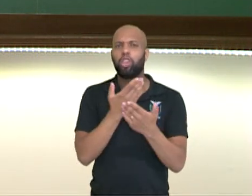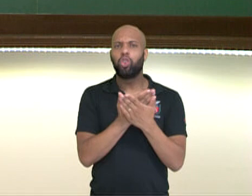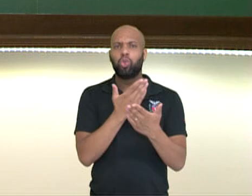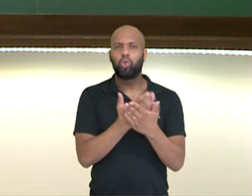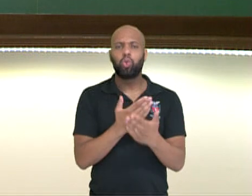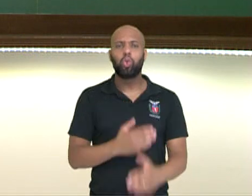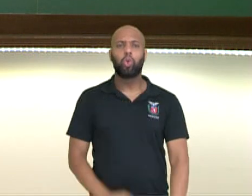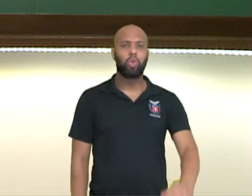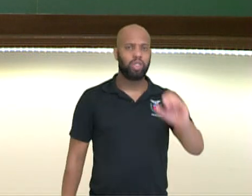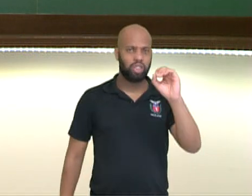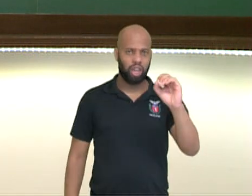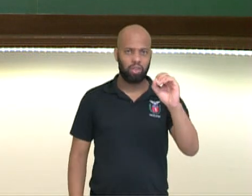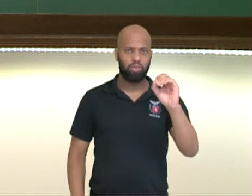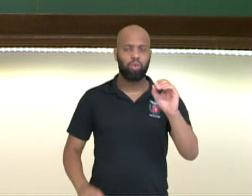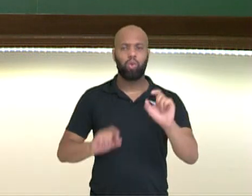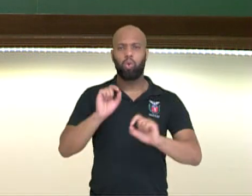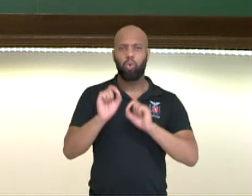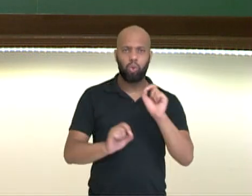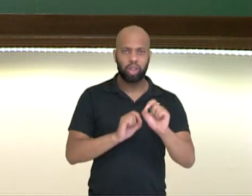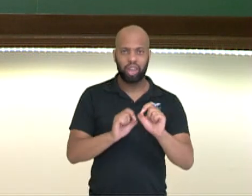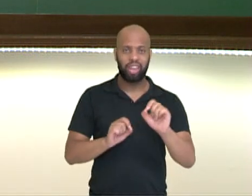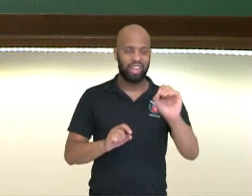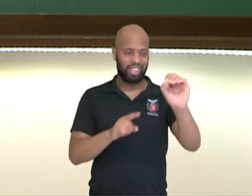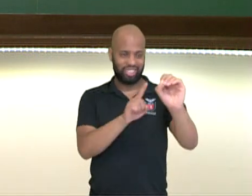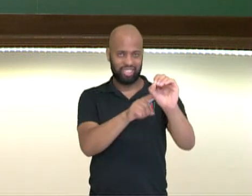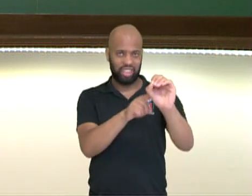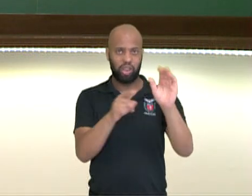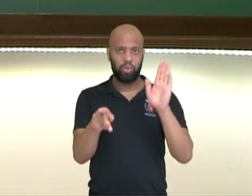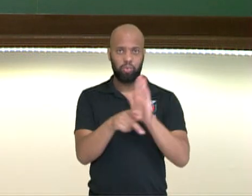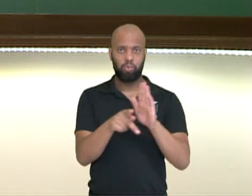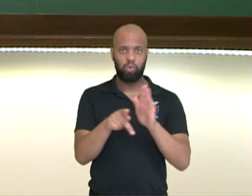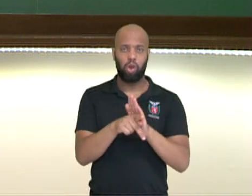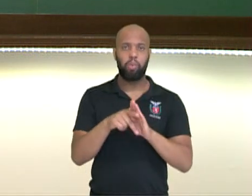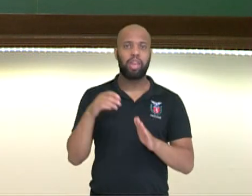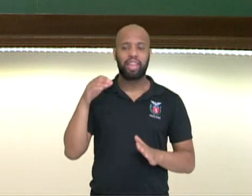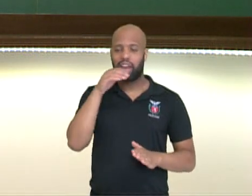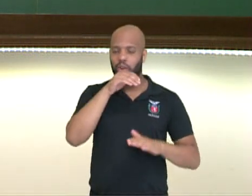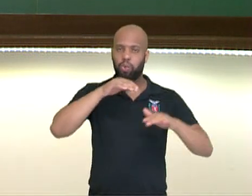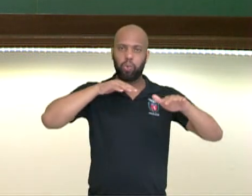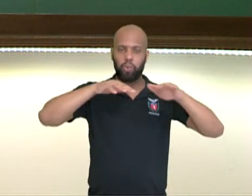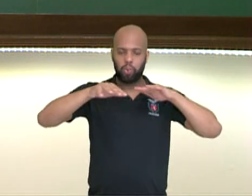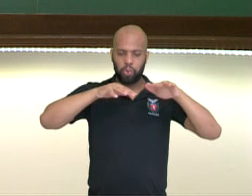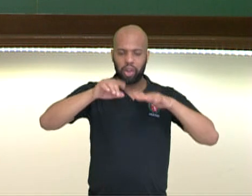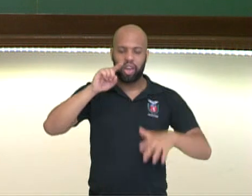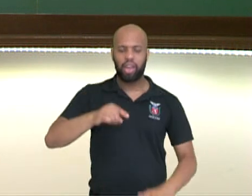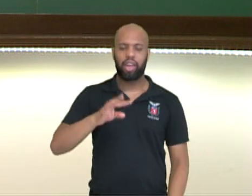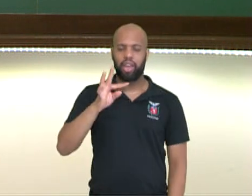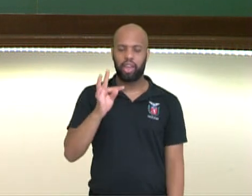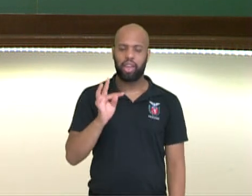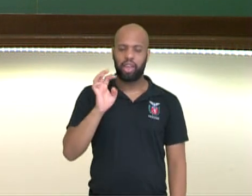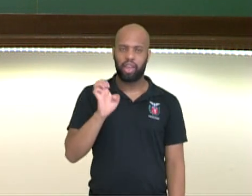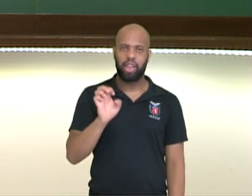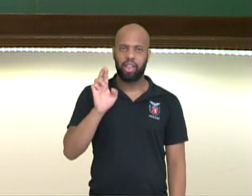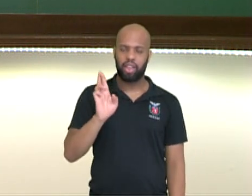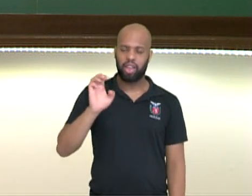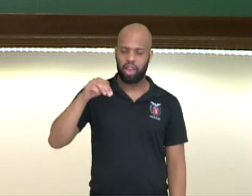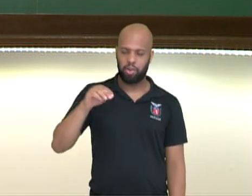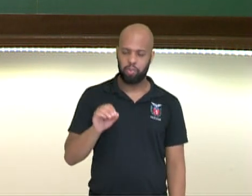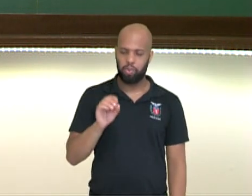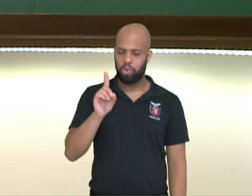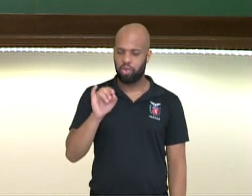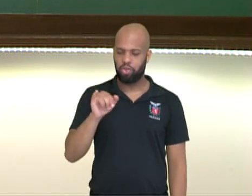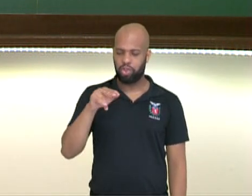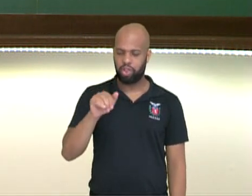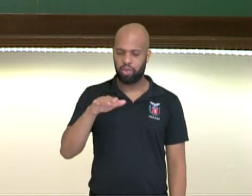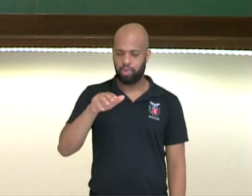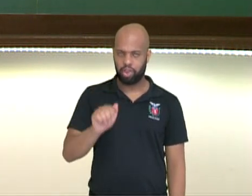todo é de termodinâmica, que é uma teoria da física, muito importante. E vamos reconhecer o